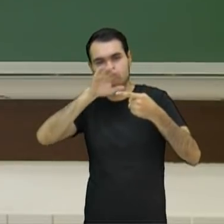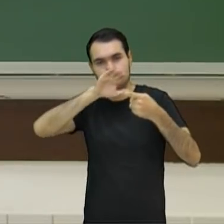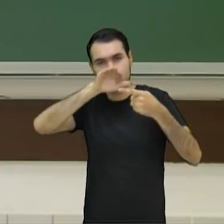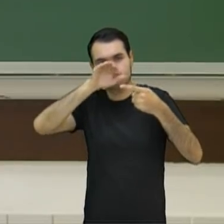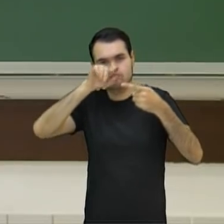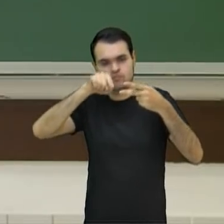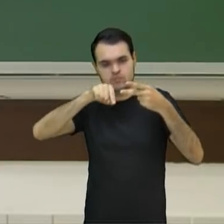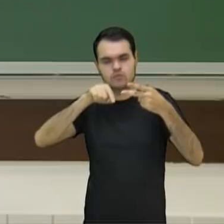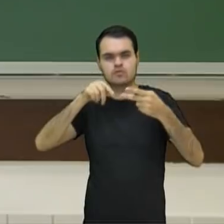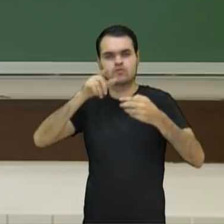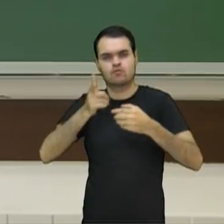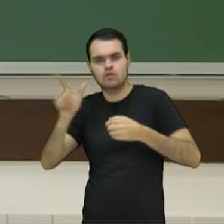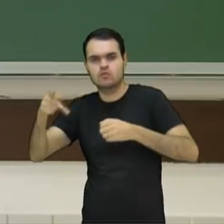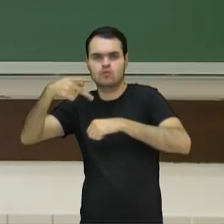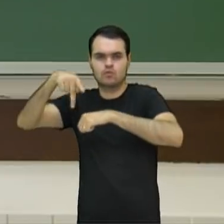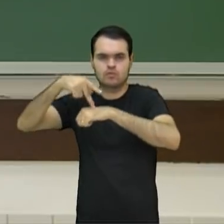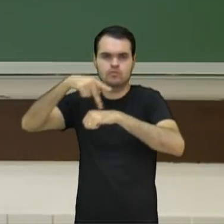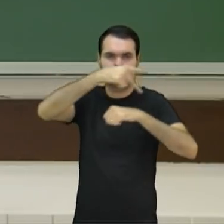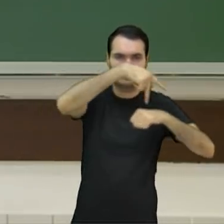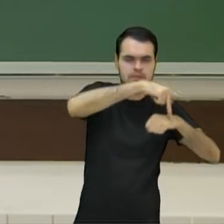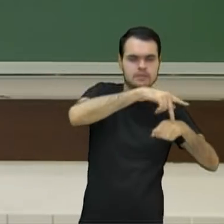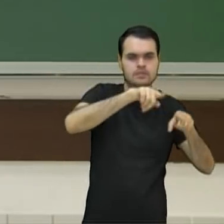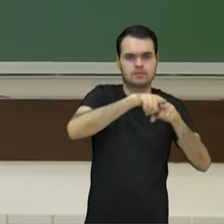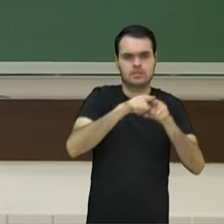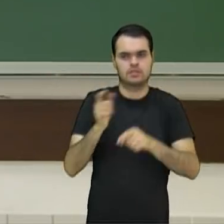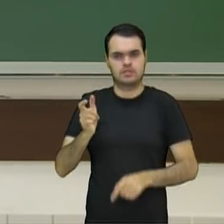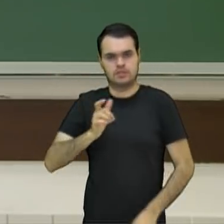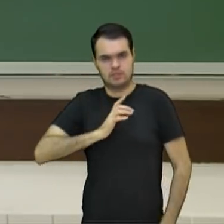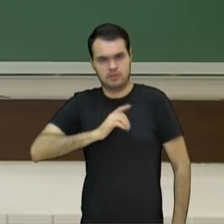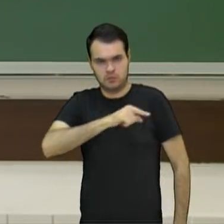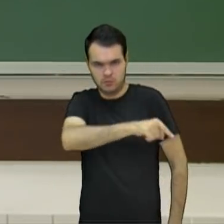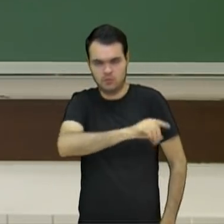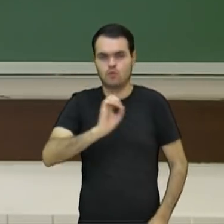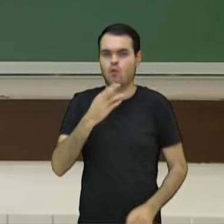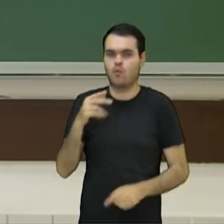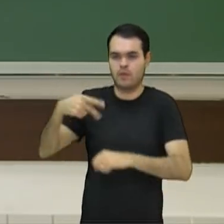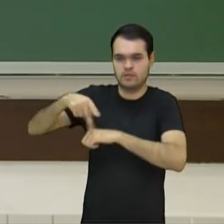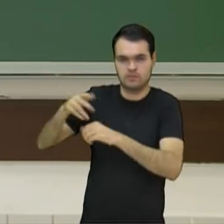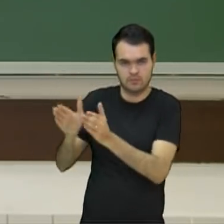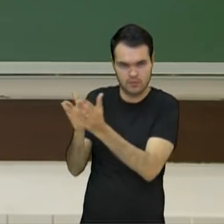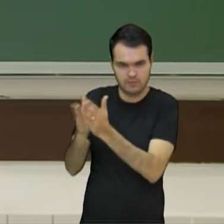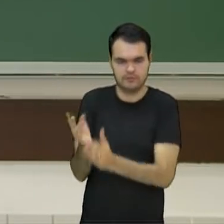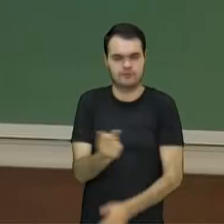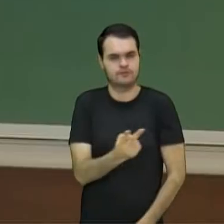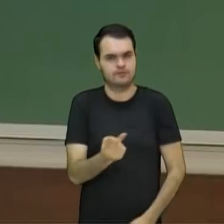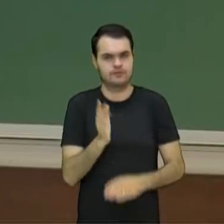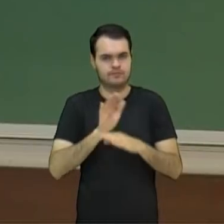de países, seja para os países ricos ou até mesmo para os países mais pobres.